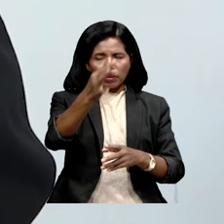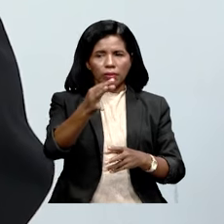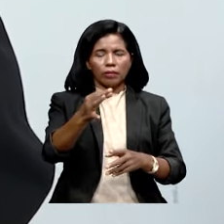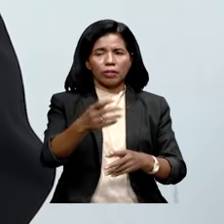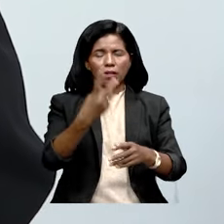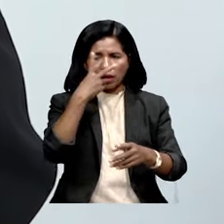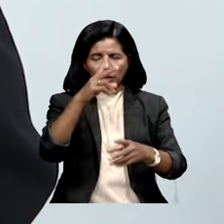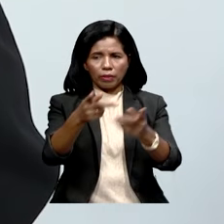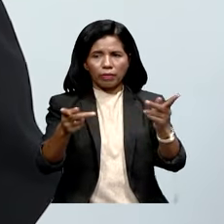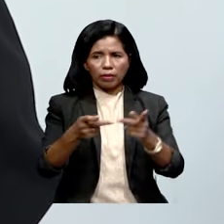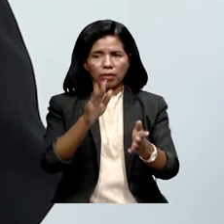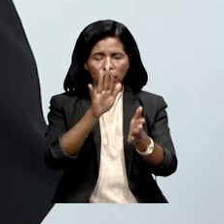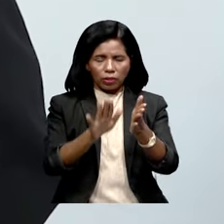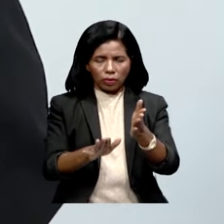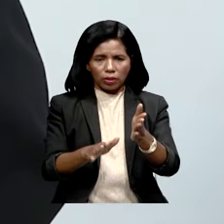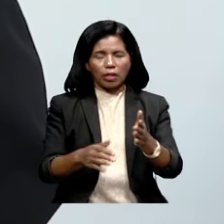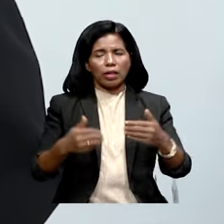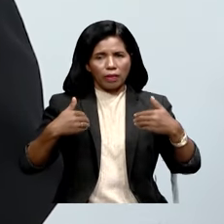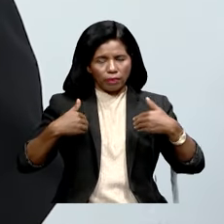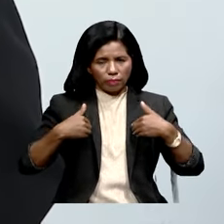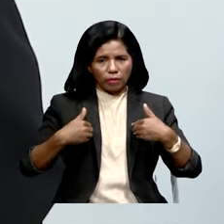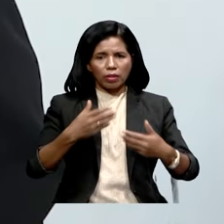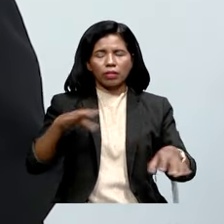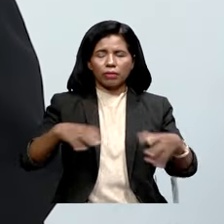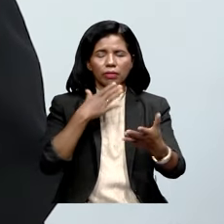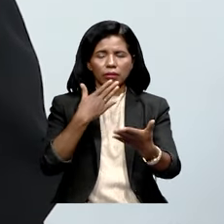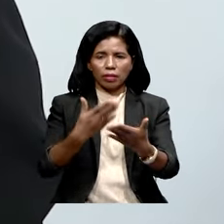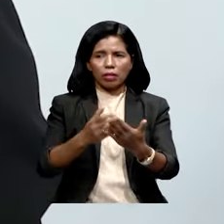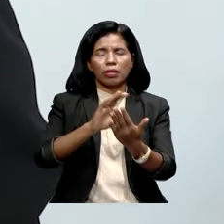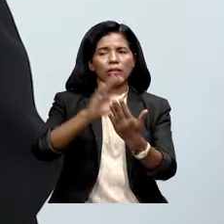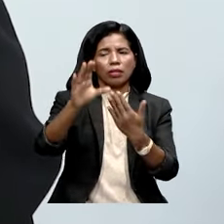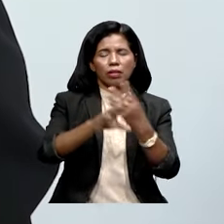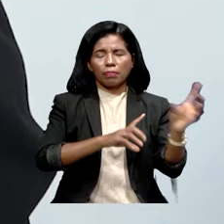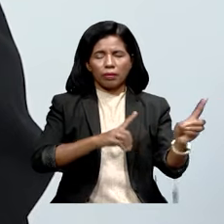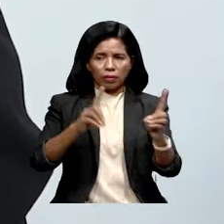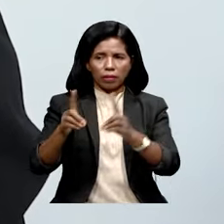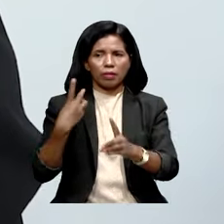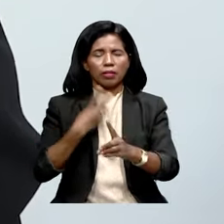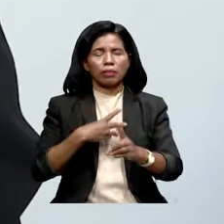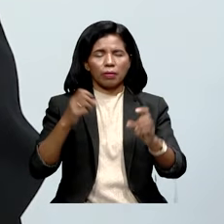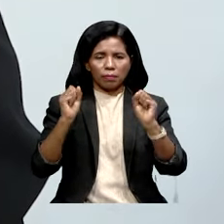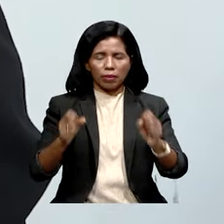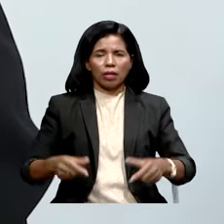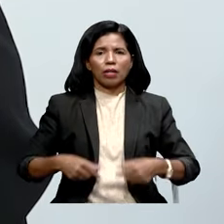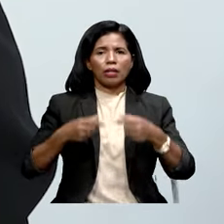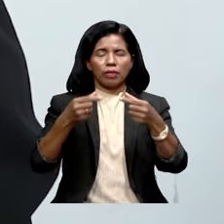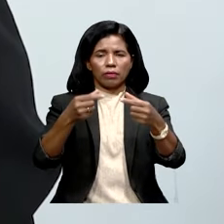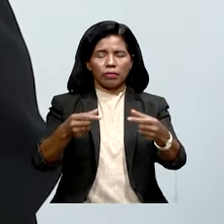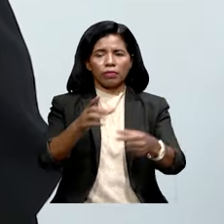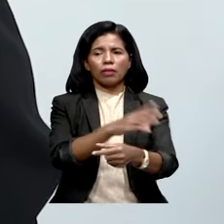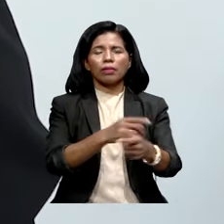condições craicas mínimas e jationa, o Conselho de Ministros aprova calendário e implementação do poder local, mas também foi para a Assembleia. Ora, senhora